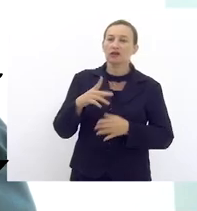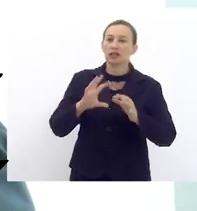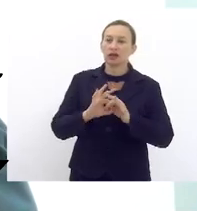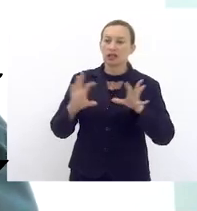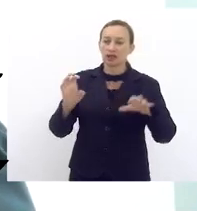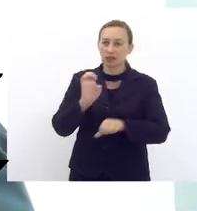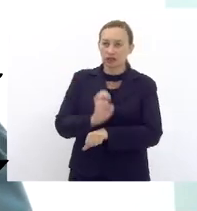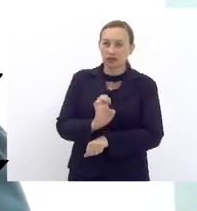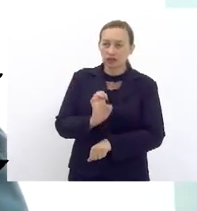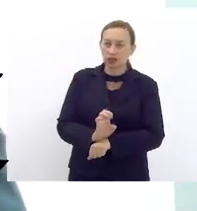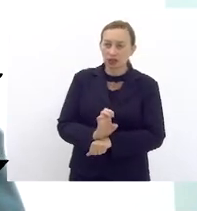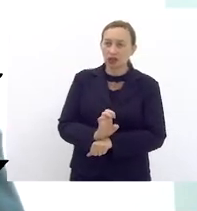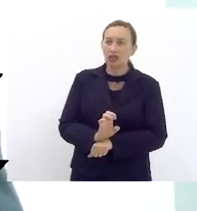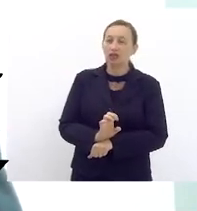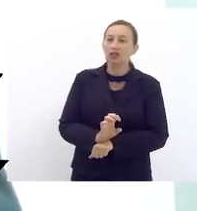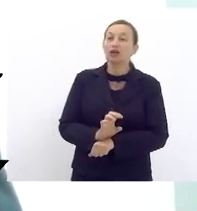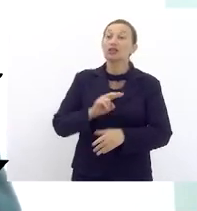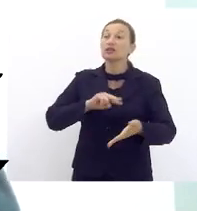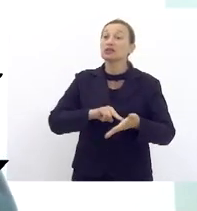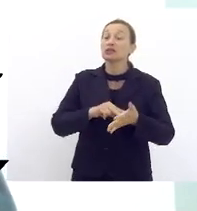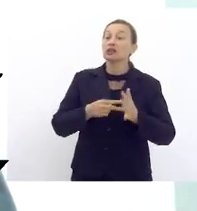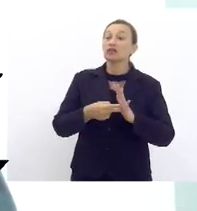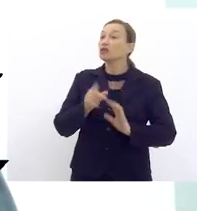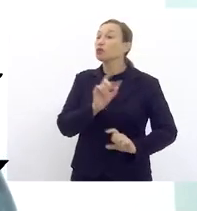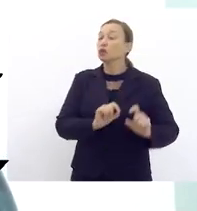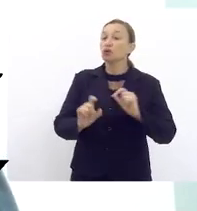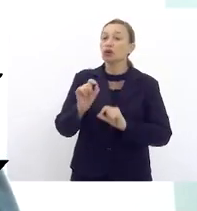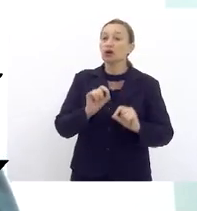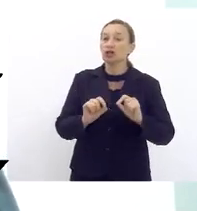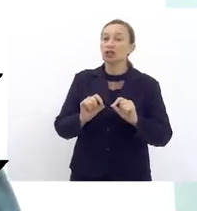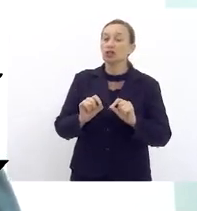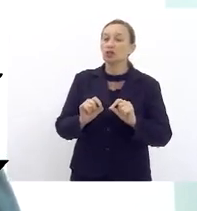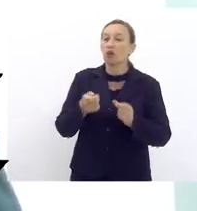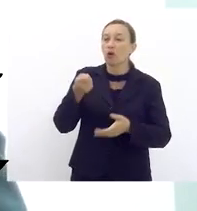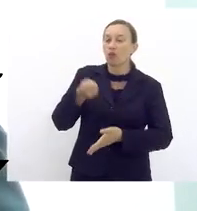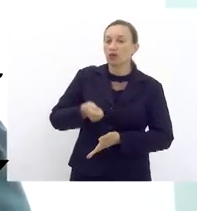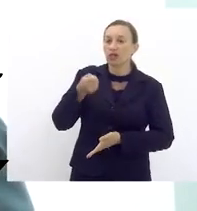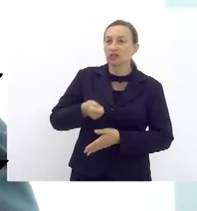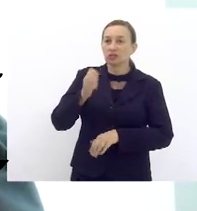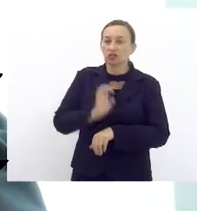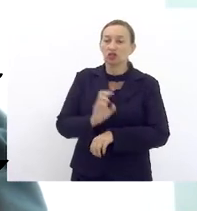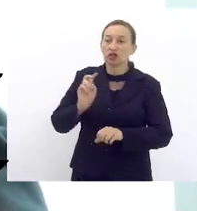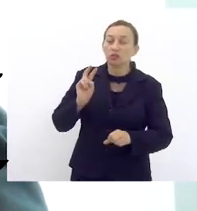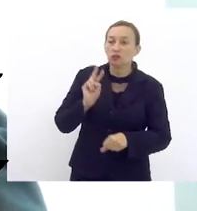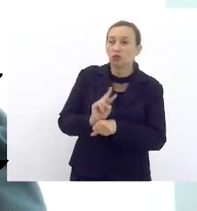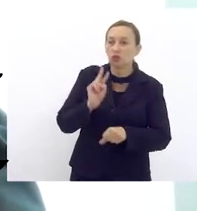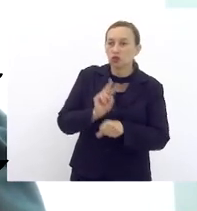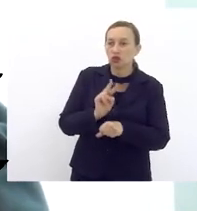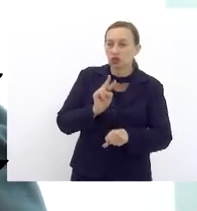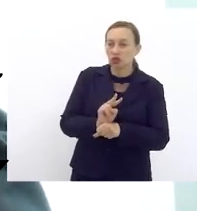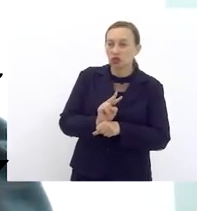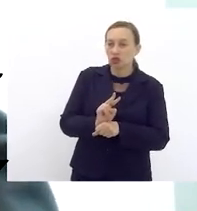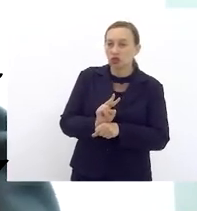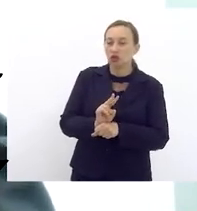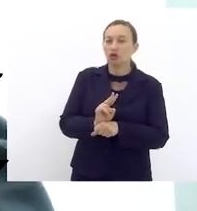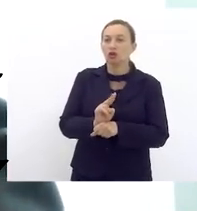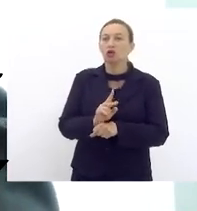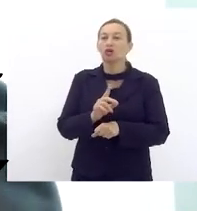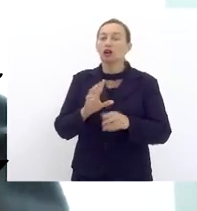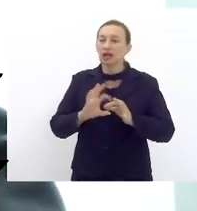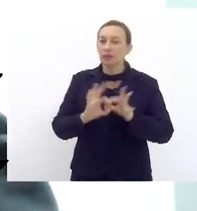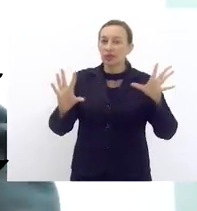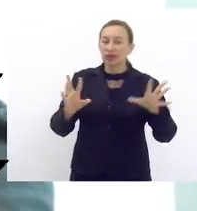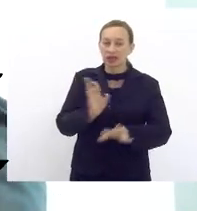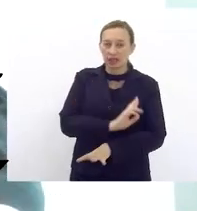que a laicidade Estadual significa entre outras coisas a do estado e proteger o nosso exercício de liberdade